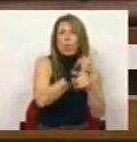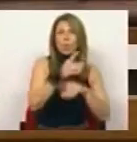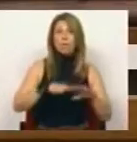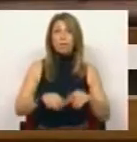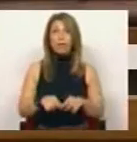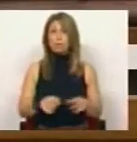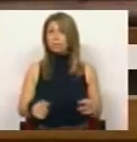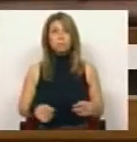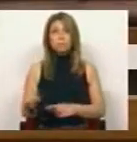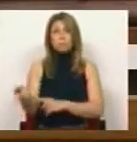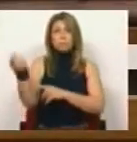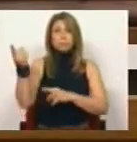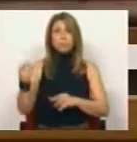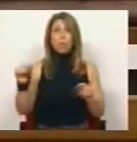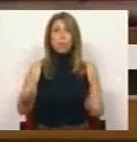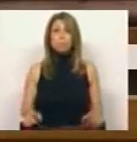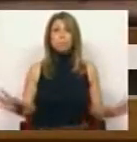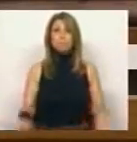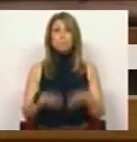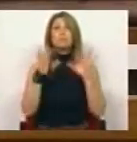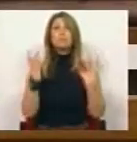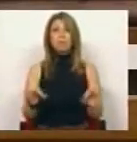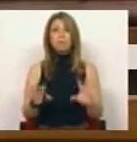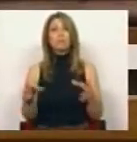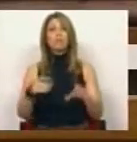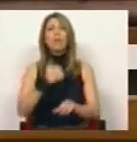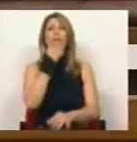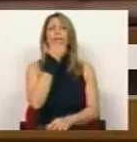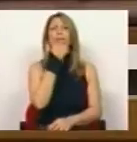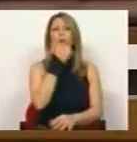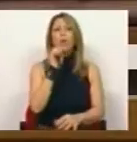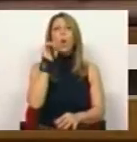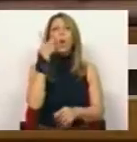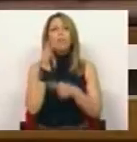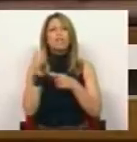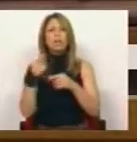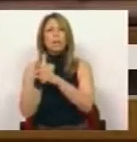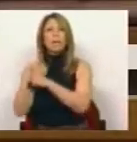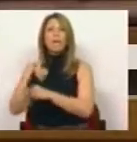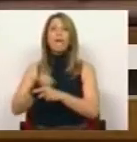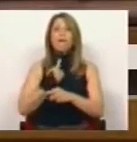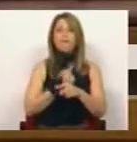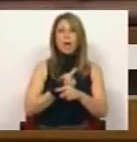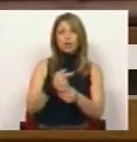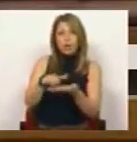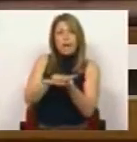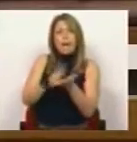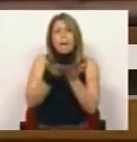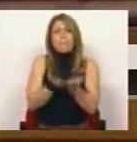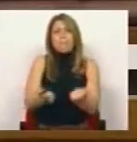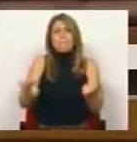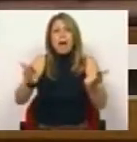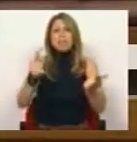por exemplo, com o agrupamento ou acondicionamento de frutas e legumes numa base de esferovite e revestidos